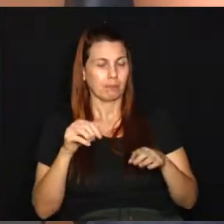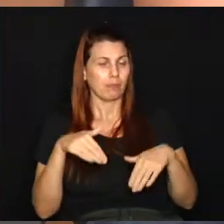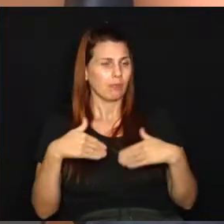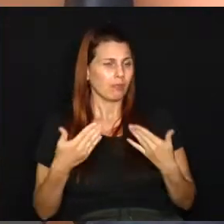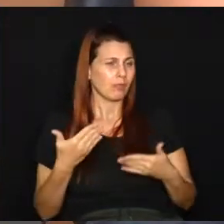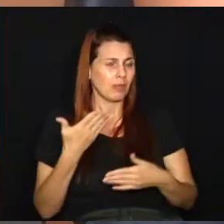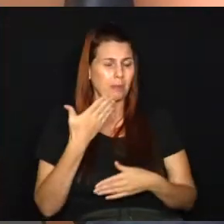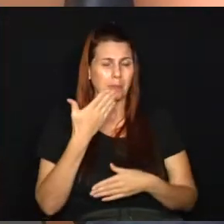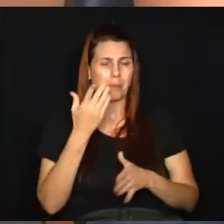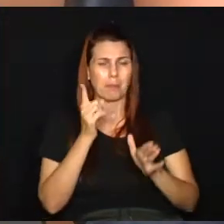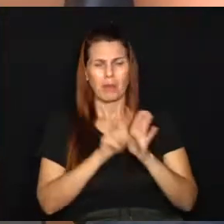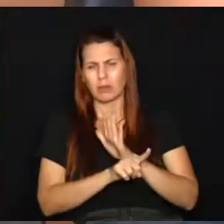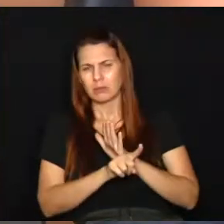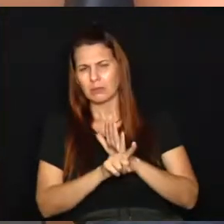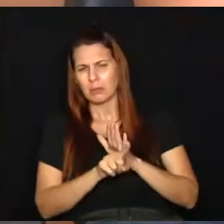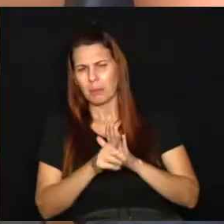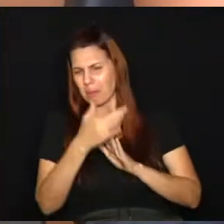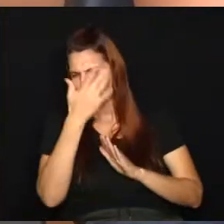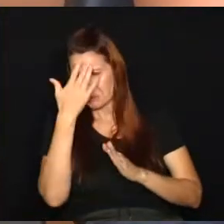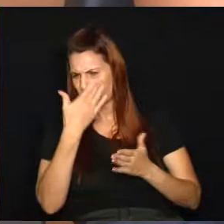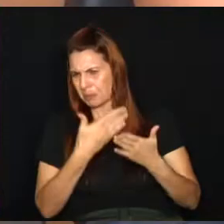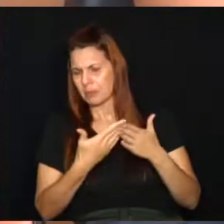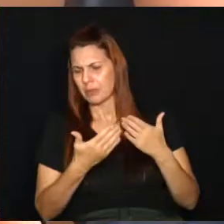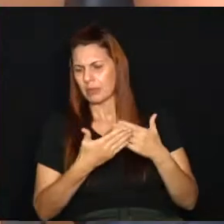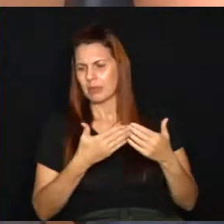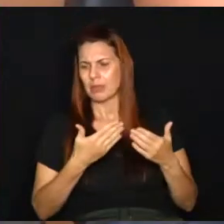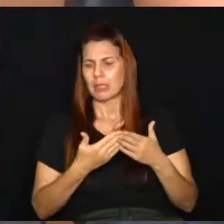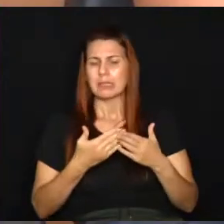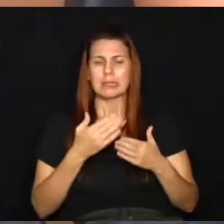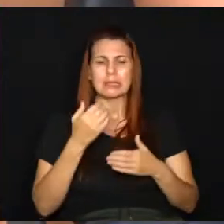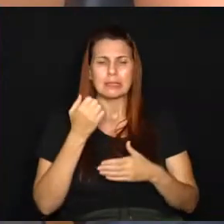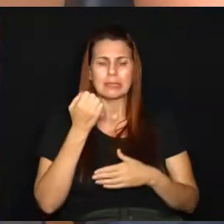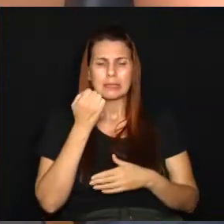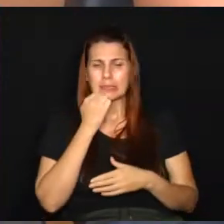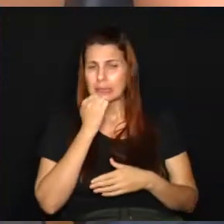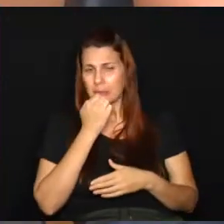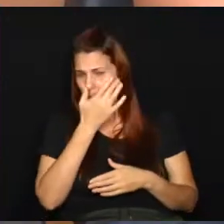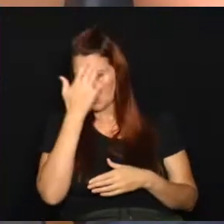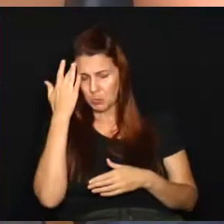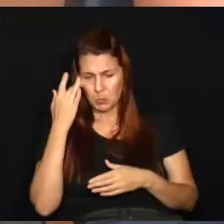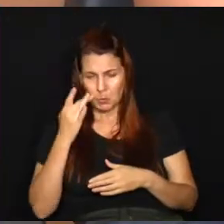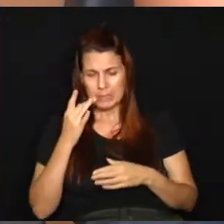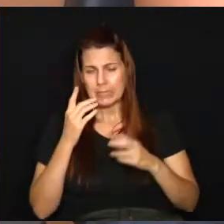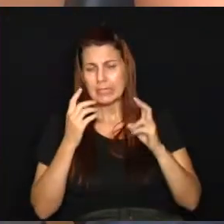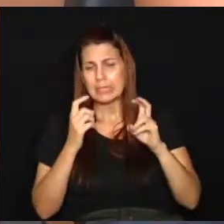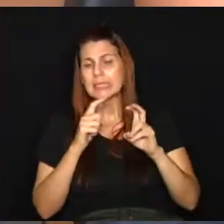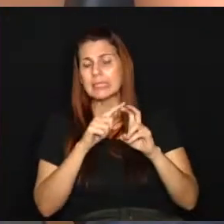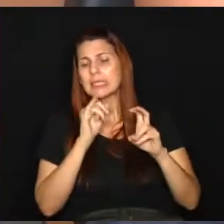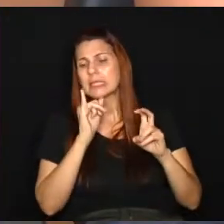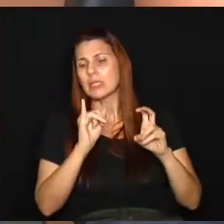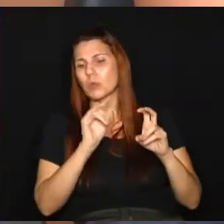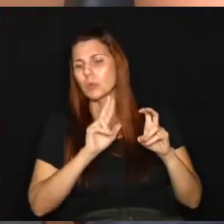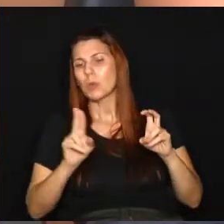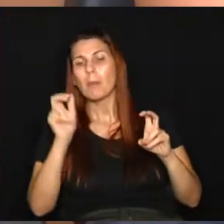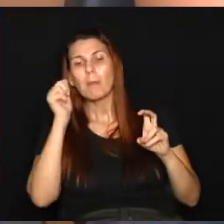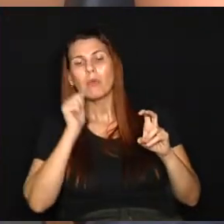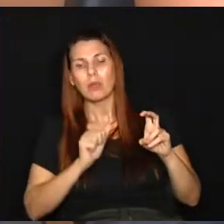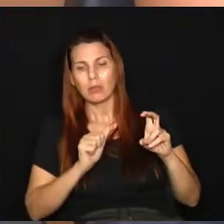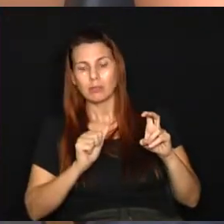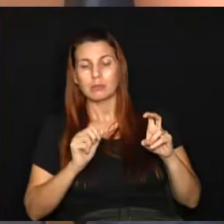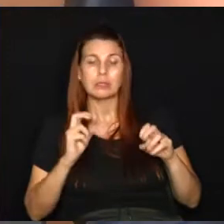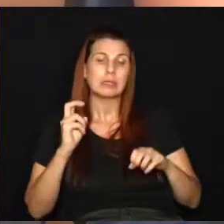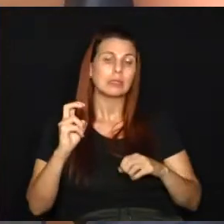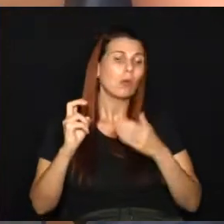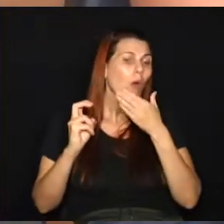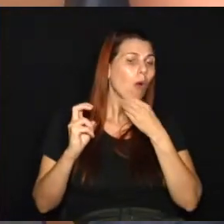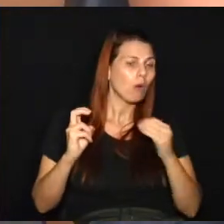pergunta para qualquer pessoa, fala 5 cientistas mulheres que você conhece e 5 cientistas homens.